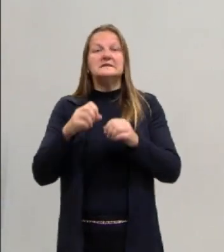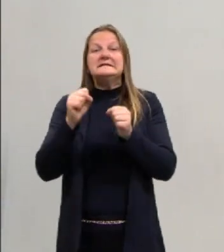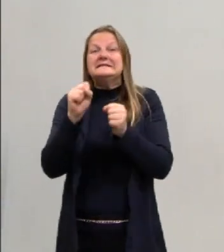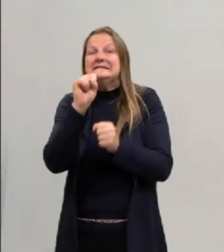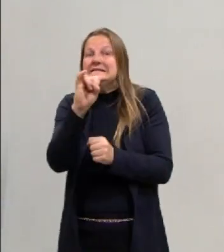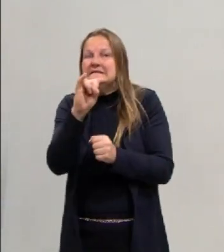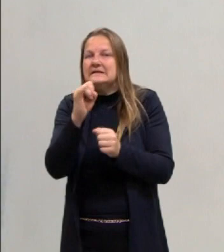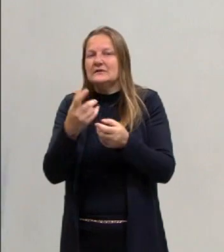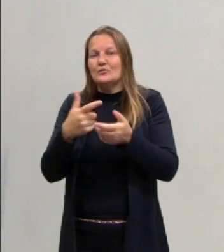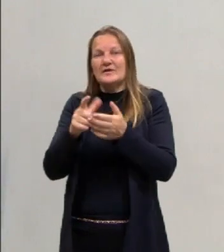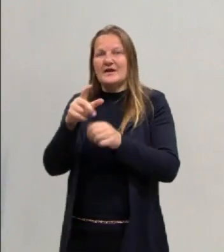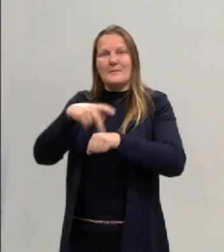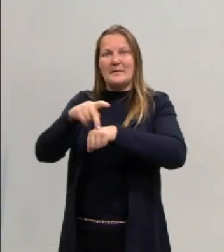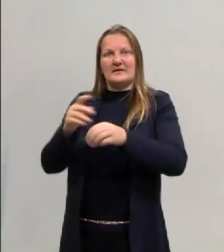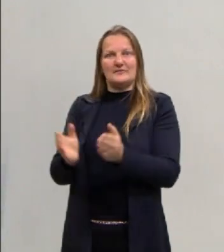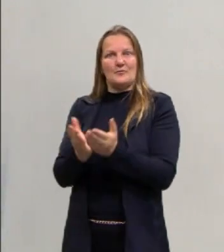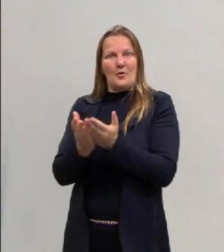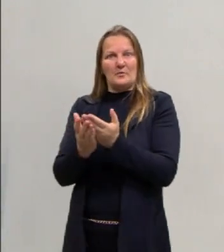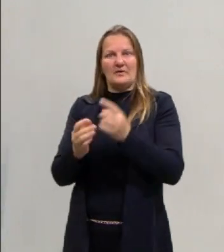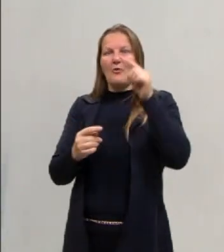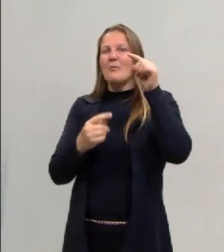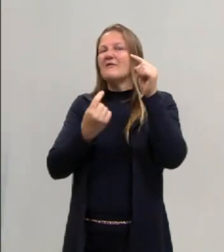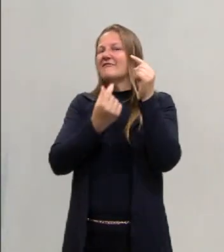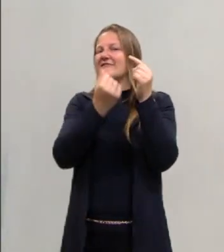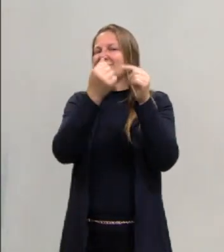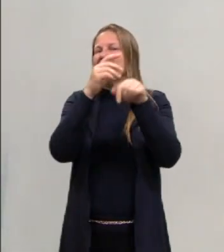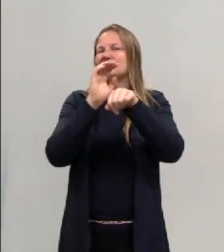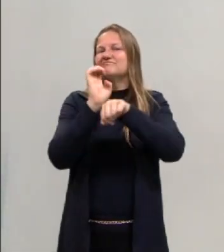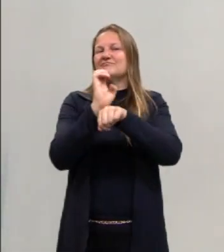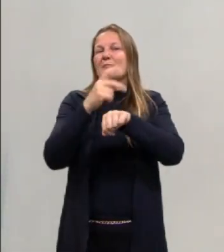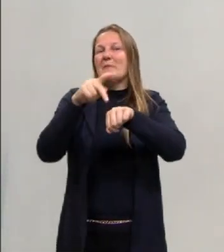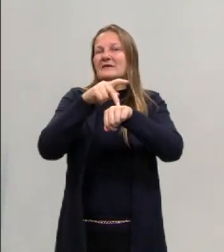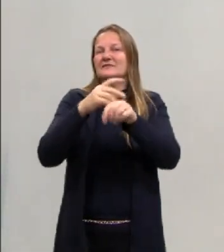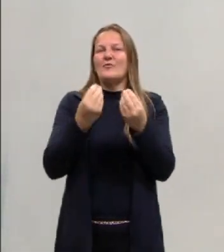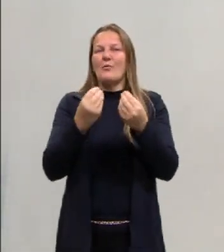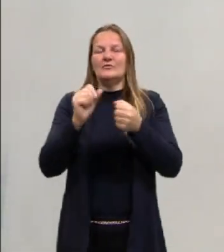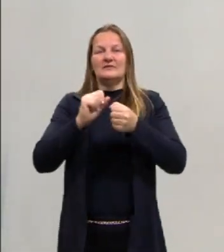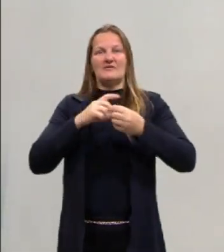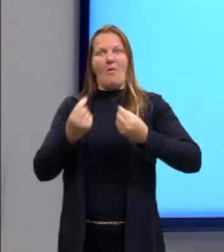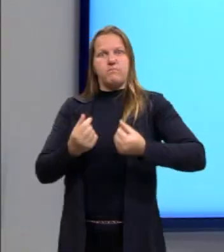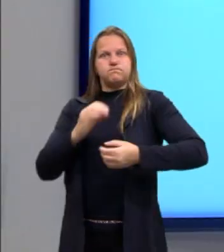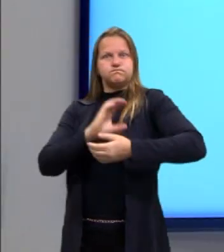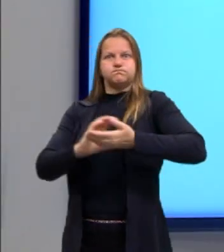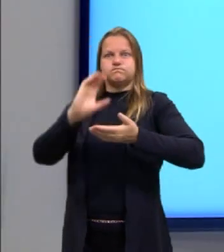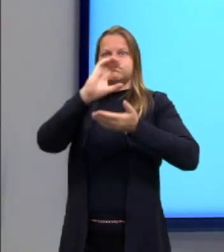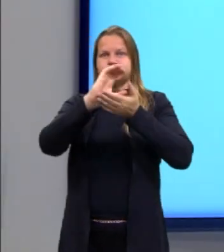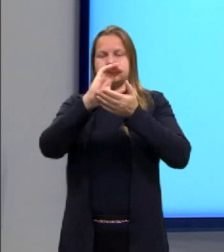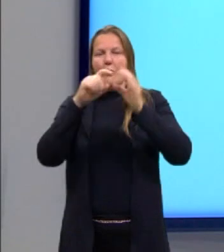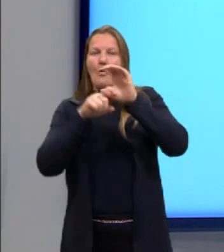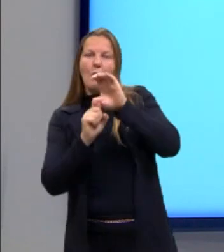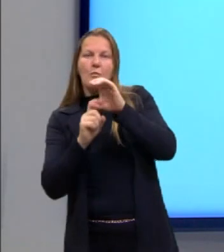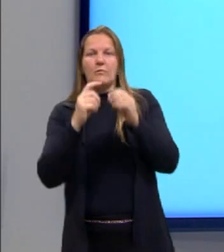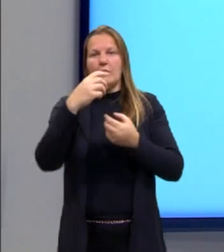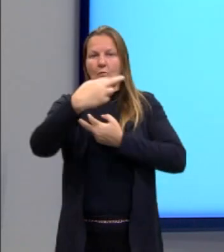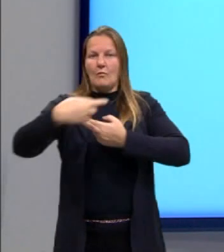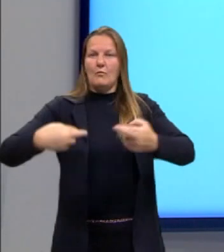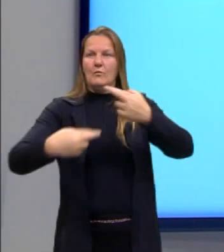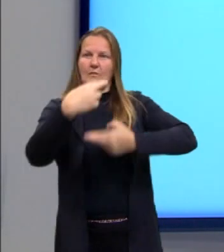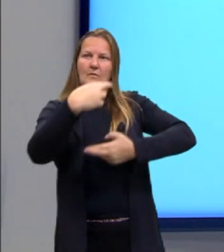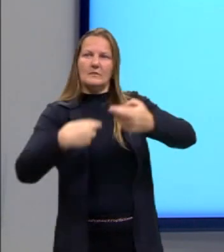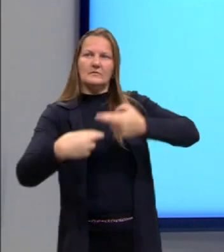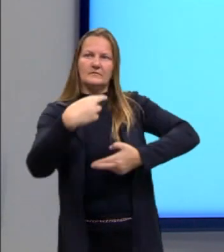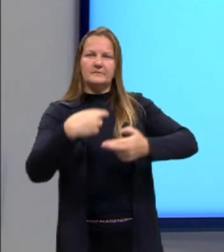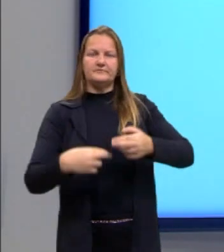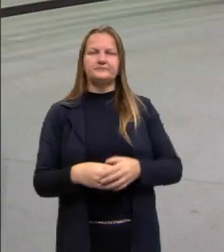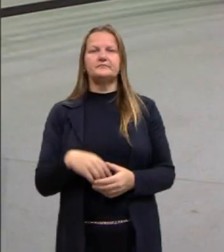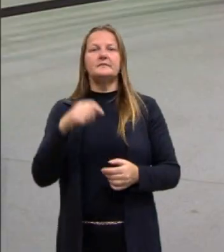sem explorar esses países os ricos não teriam a sua riqueza e aqui a gente tem Vânia Bambina né